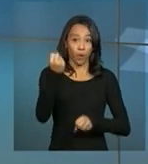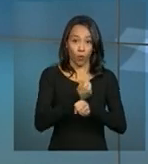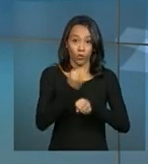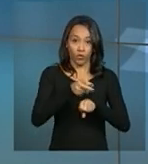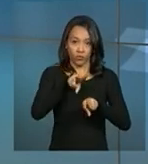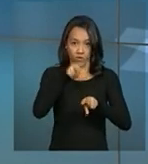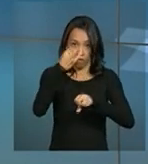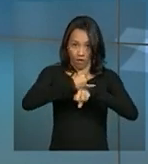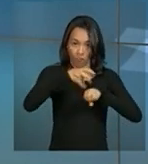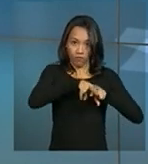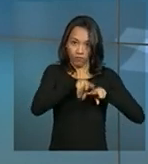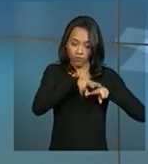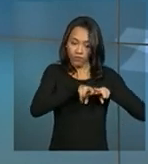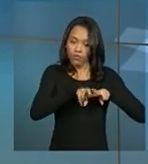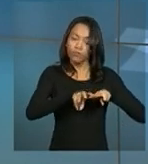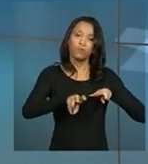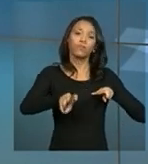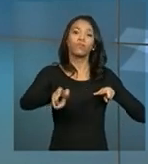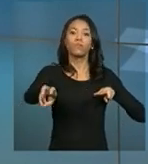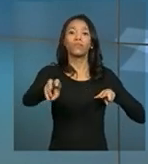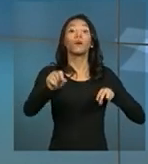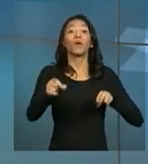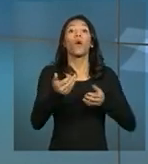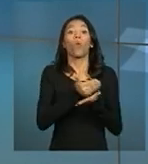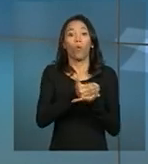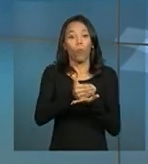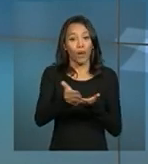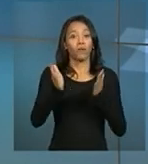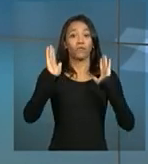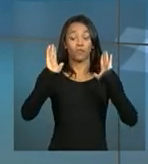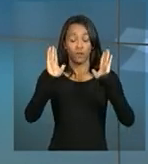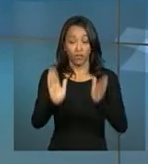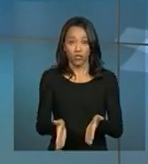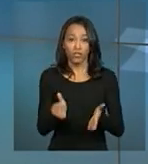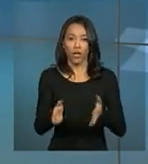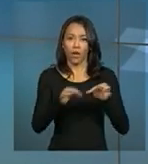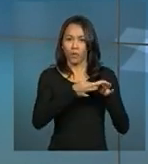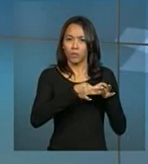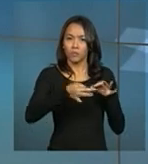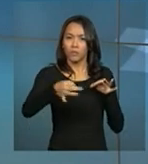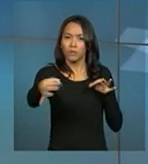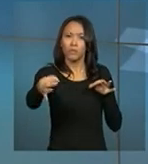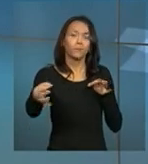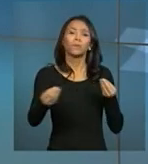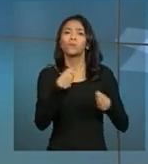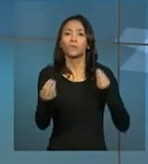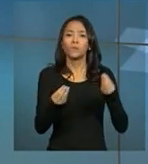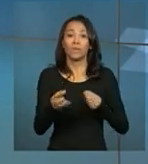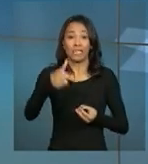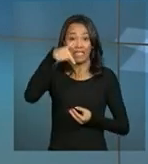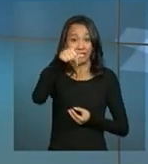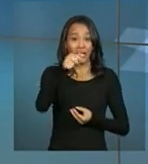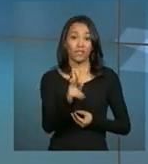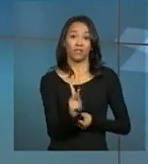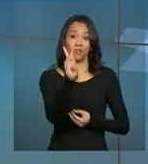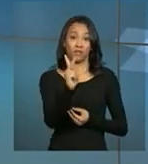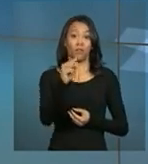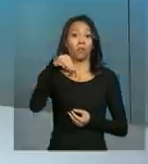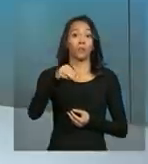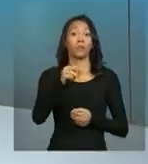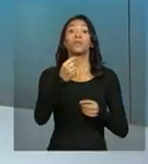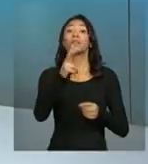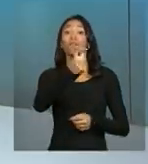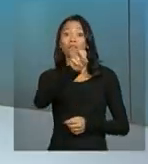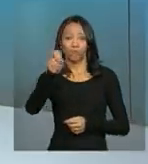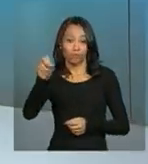capital baiana. O sistema metroviário começa a operar com um percurso de aproximadamente 7,5 km.